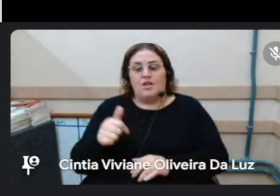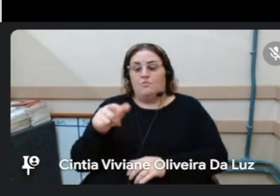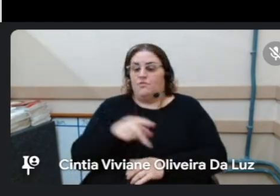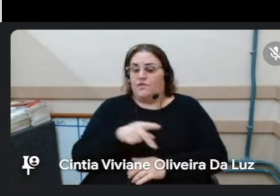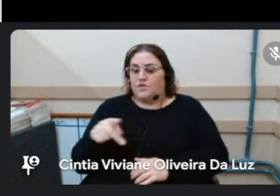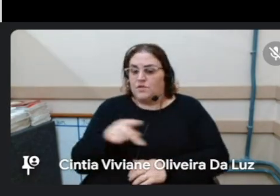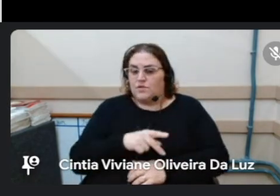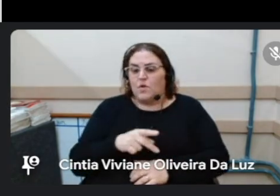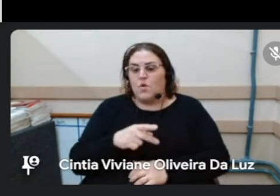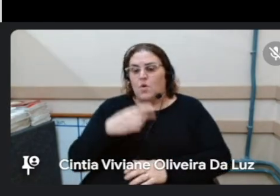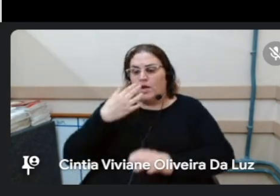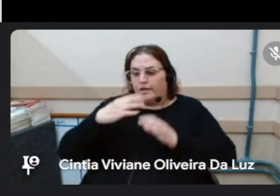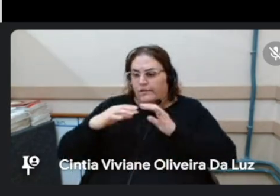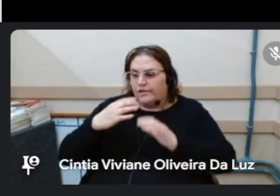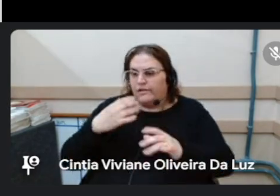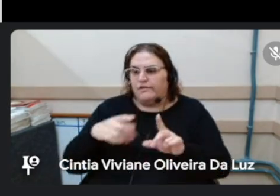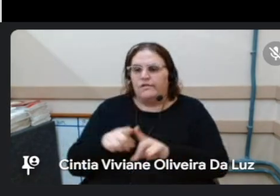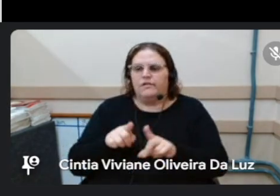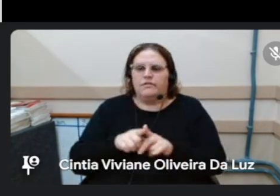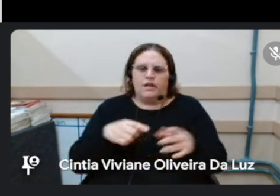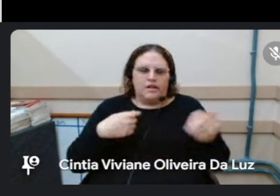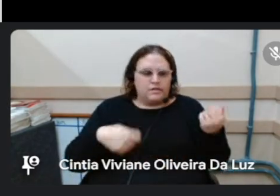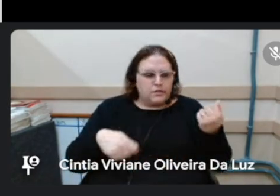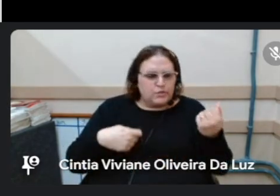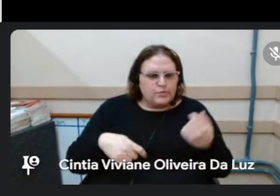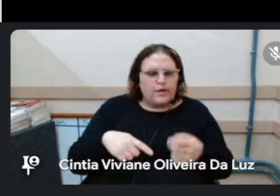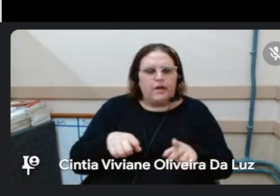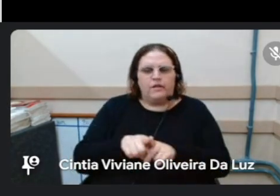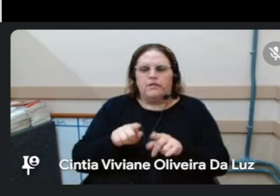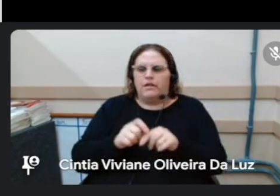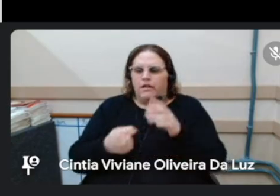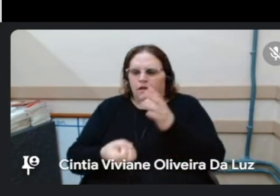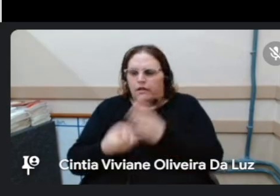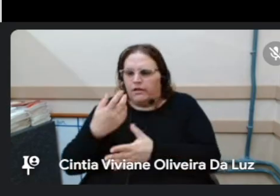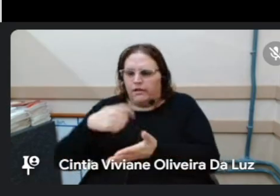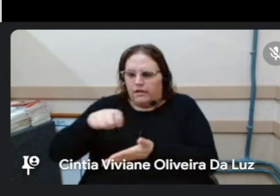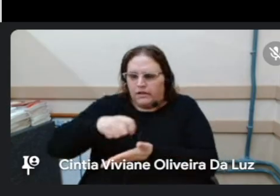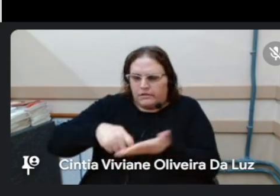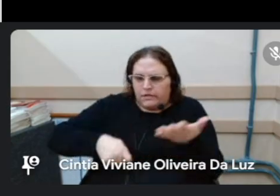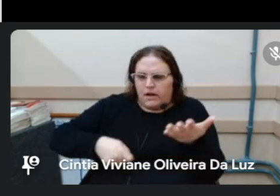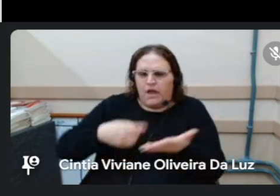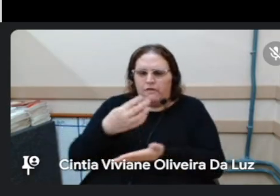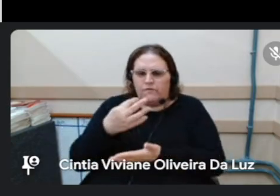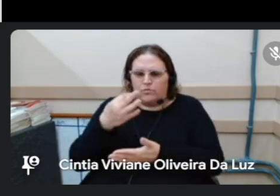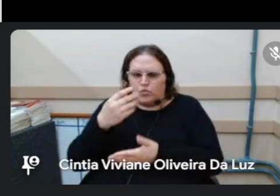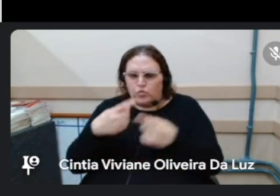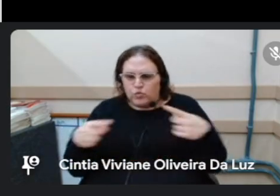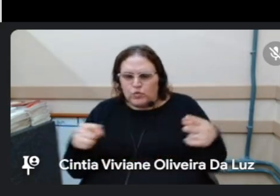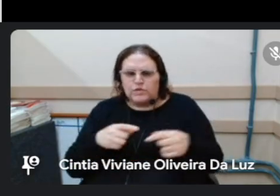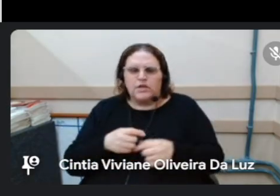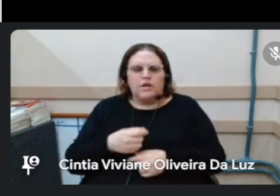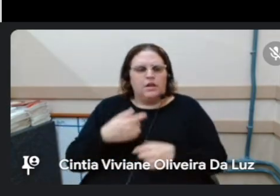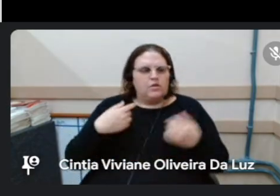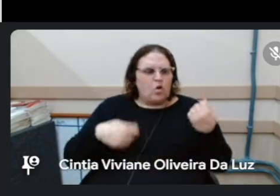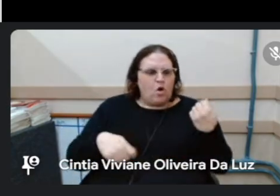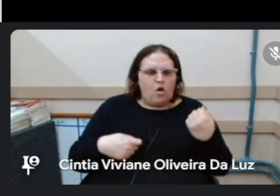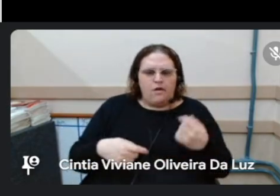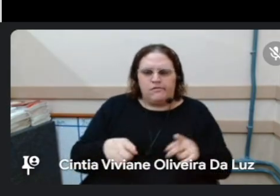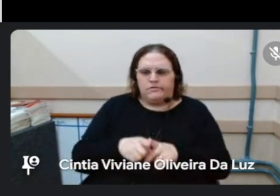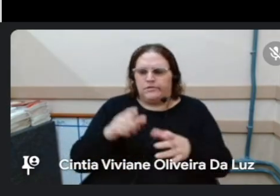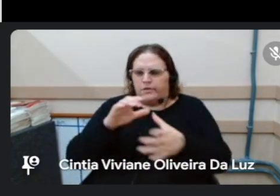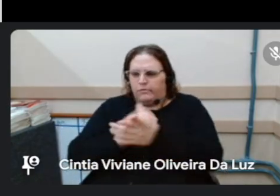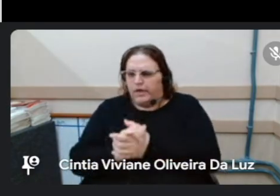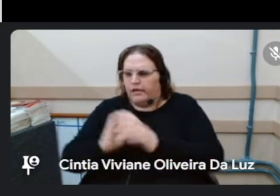instrumentista ele compõe ele faz arranjos e ele toca no casamento ele toca no evento ele ele